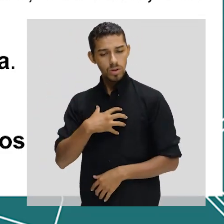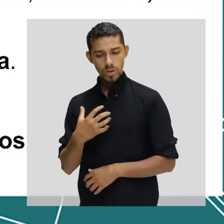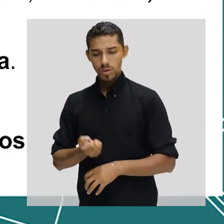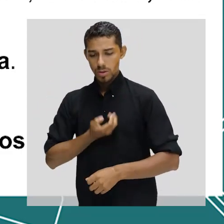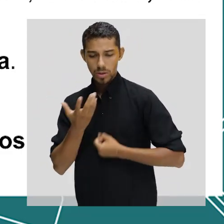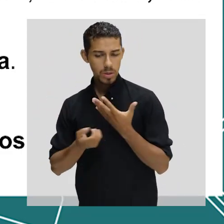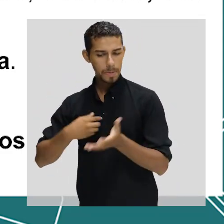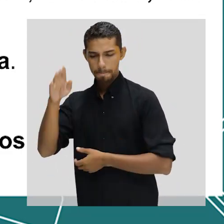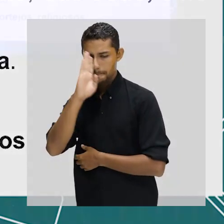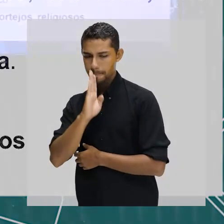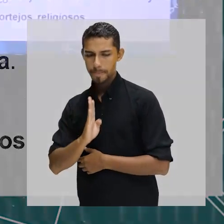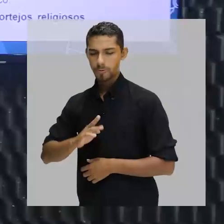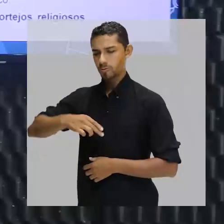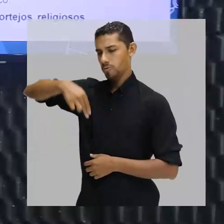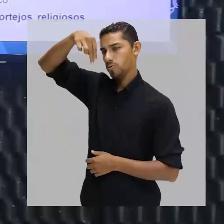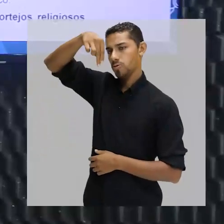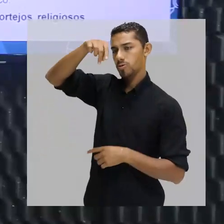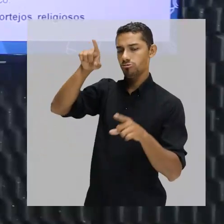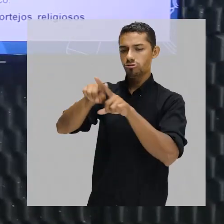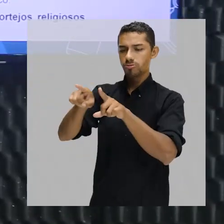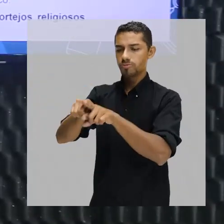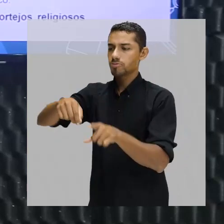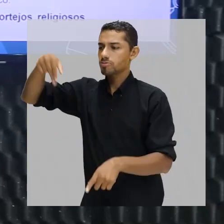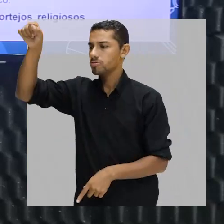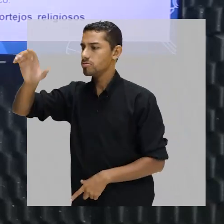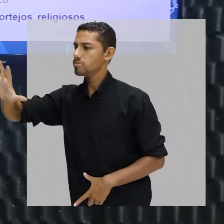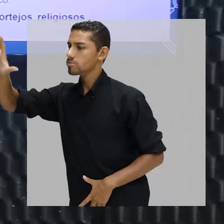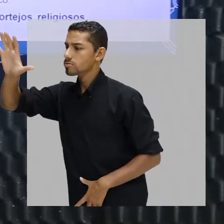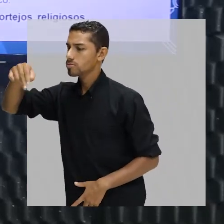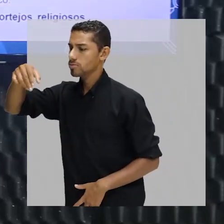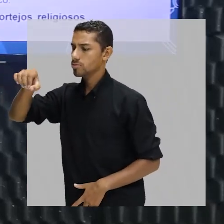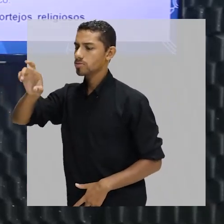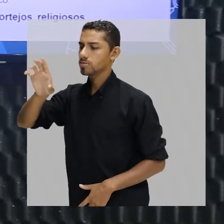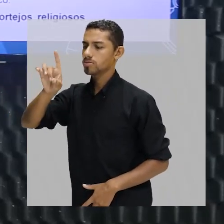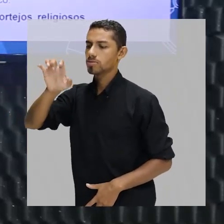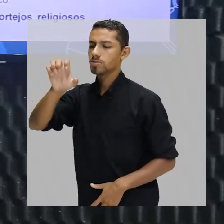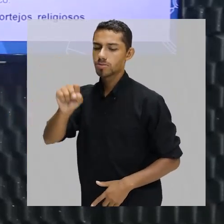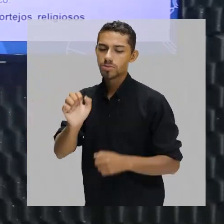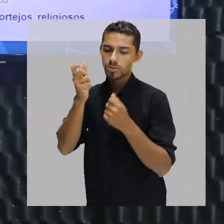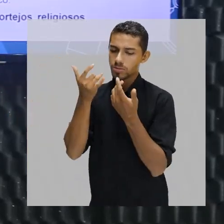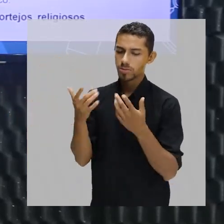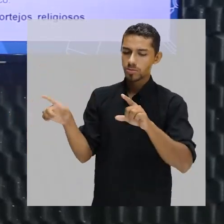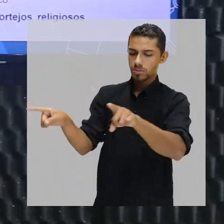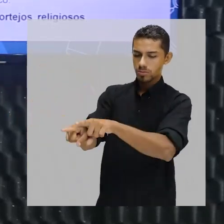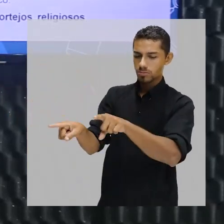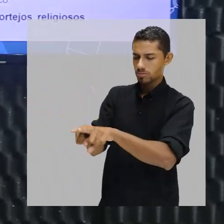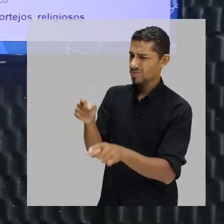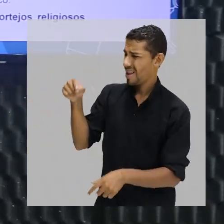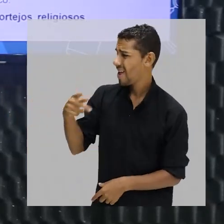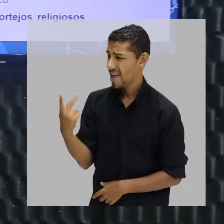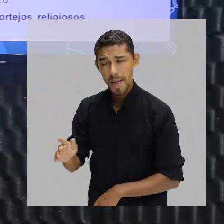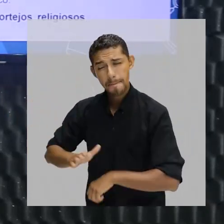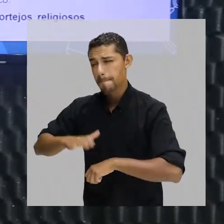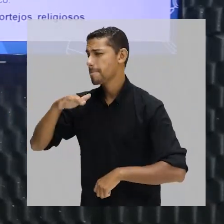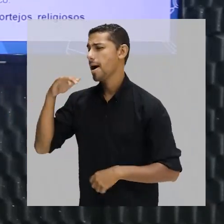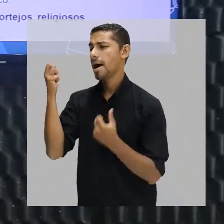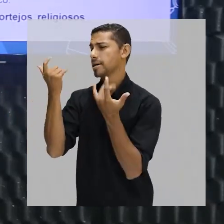muito mais fortes no Norte e no Nordeste. Temos no resto do país? Temos, mas só que no Norte e no Nordeste as nossas são extremamente